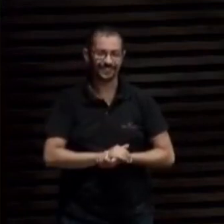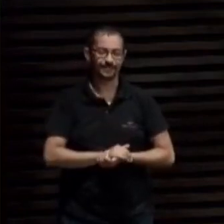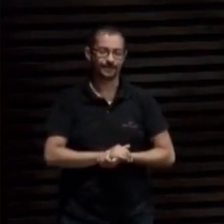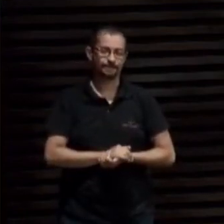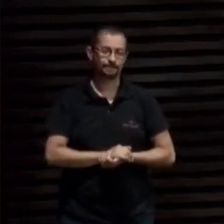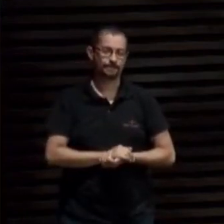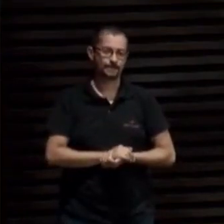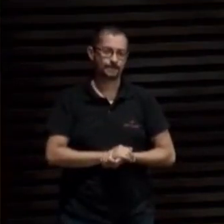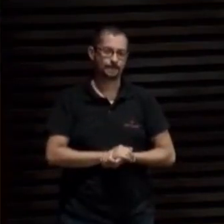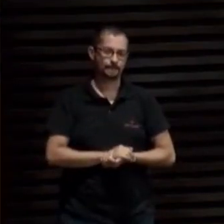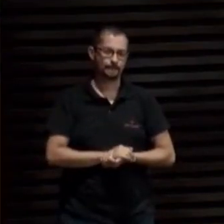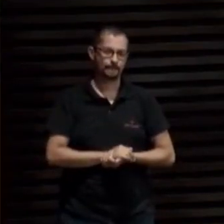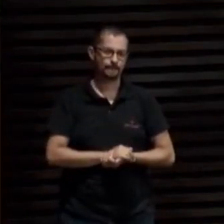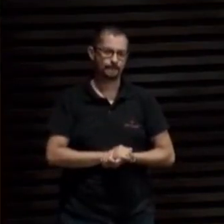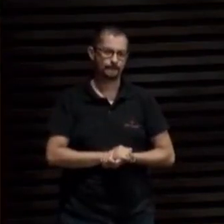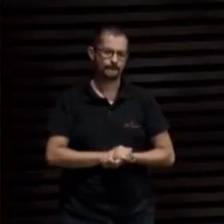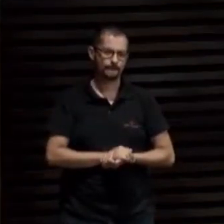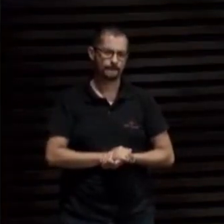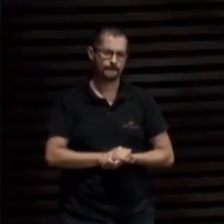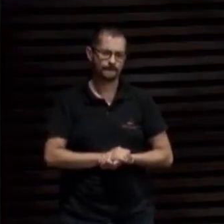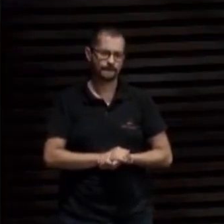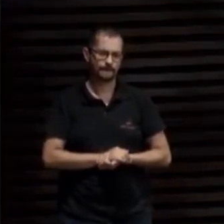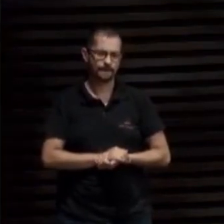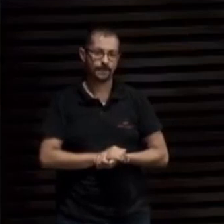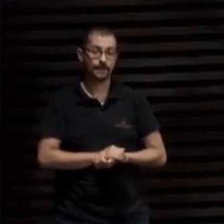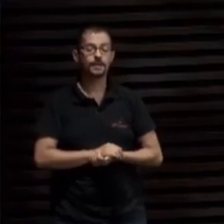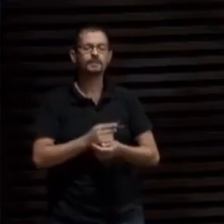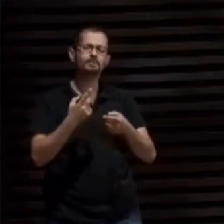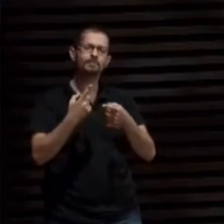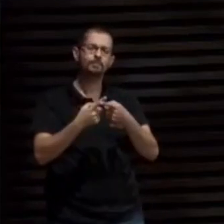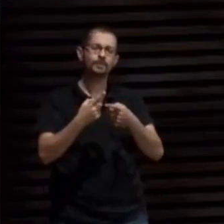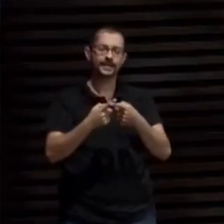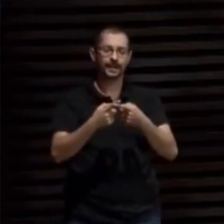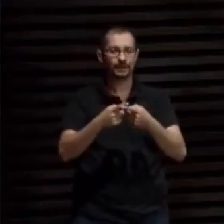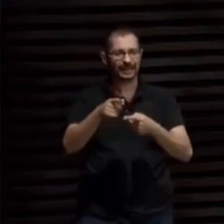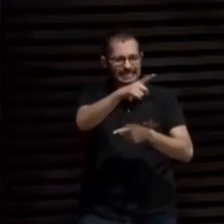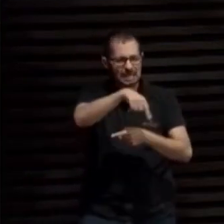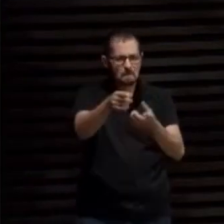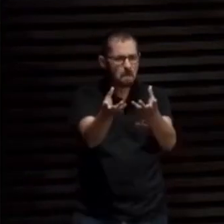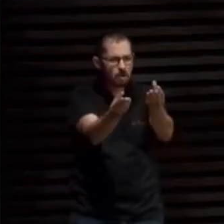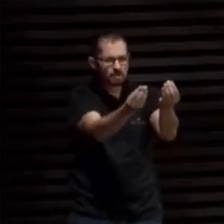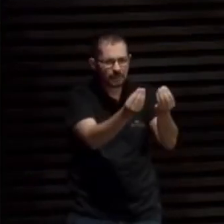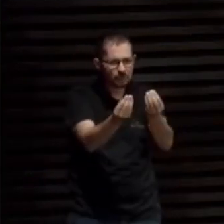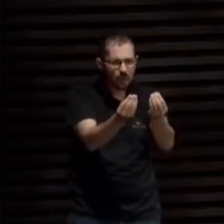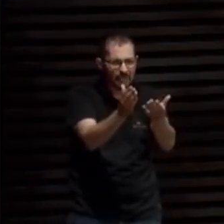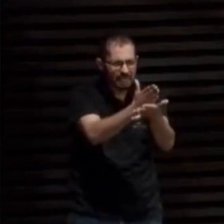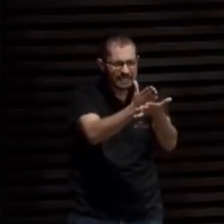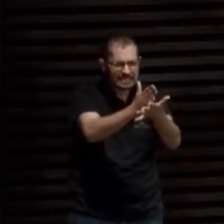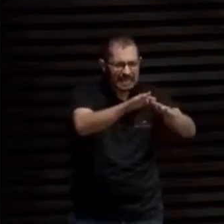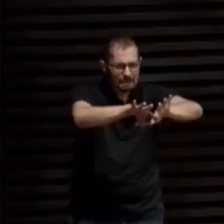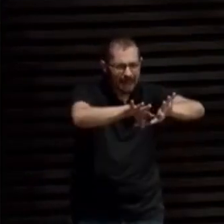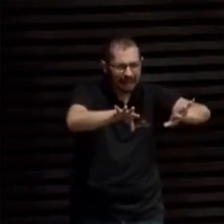seguinte. A fim de que todos sejam um, e como és tu, ó Pai, em mim e eu em